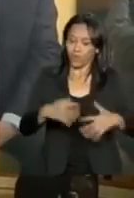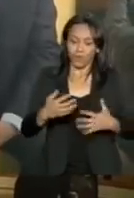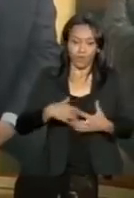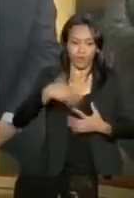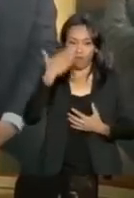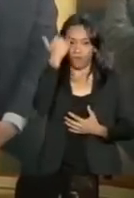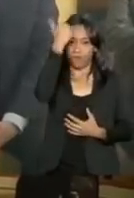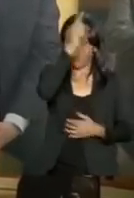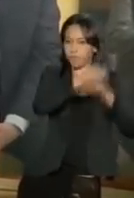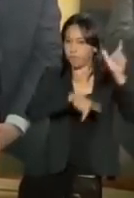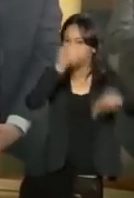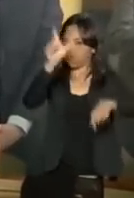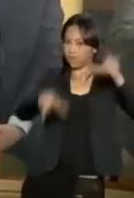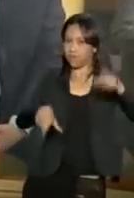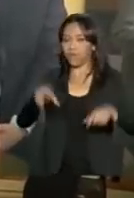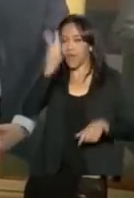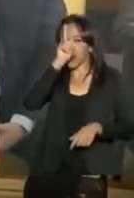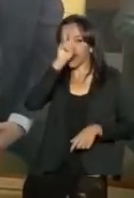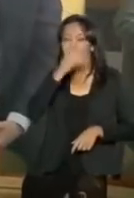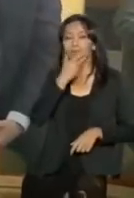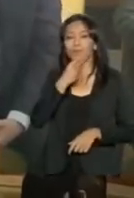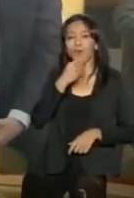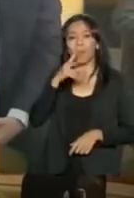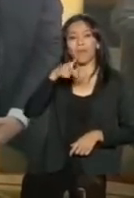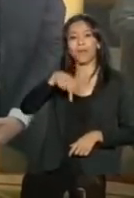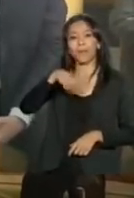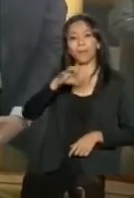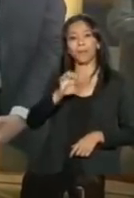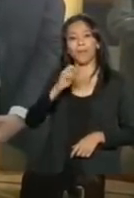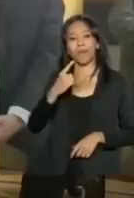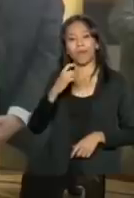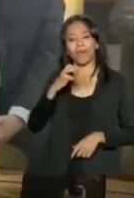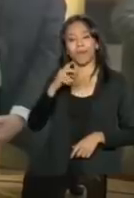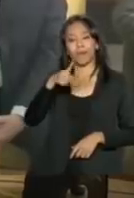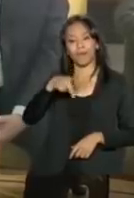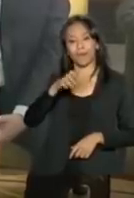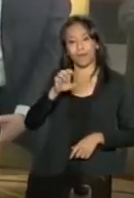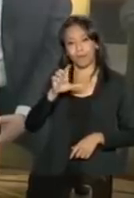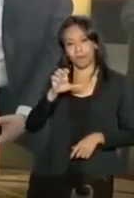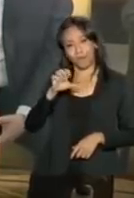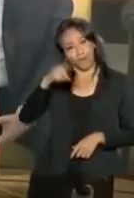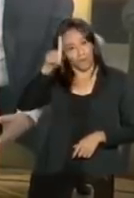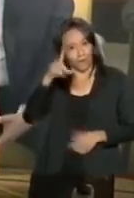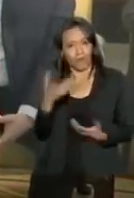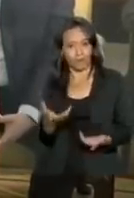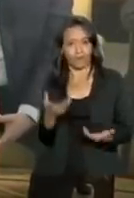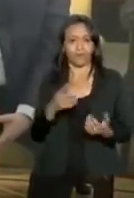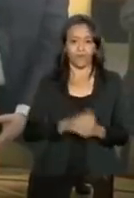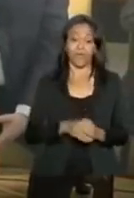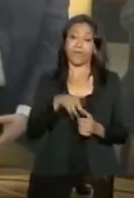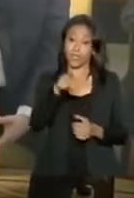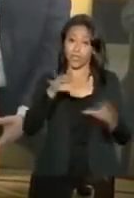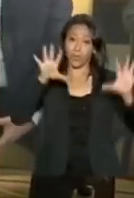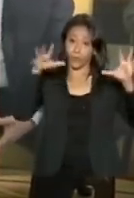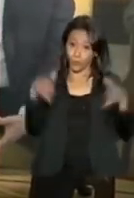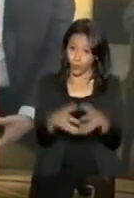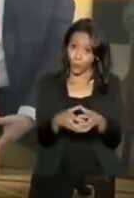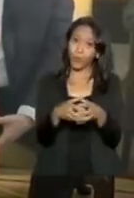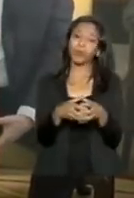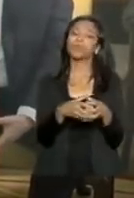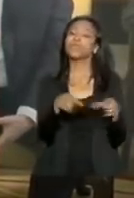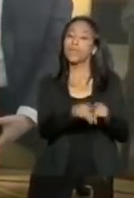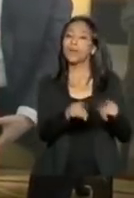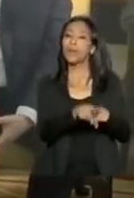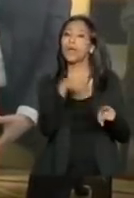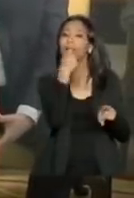eu ainda lembro do Pelé. Então, eu estou entregando a camiseta da equipe nacional dos